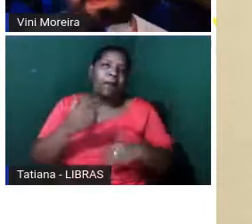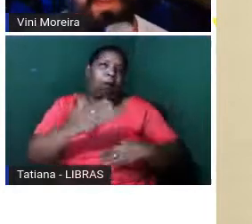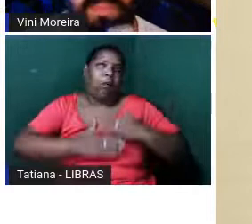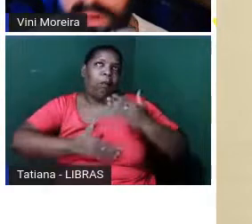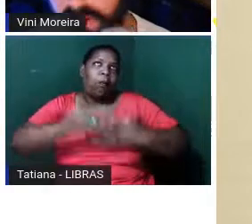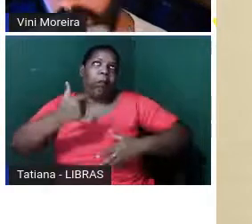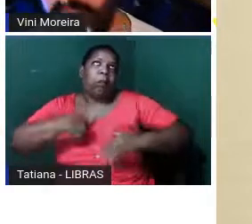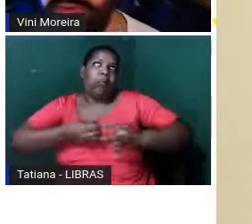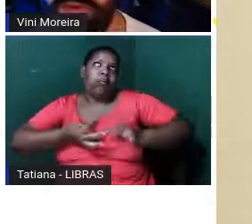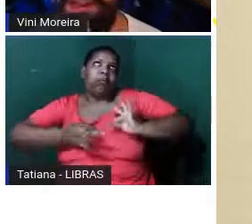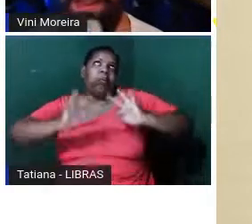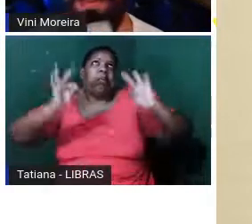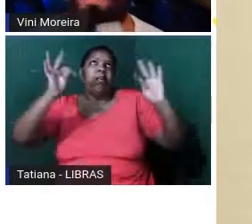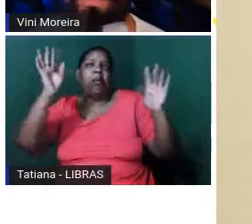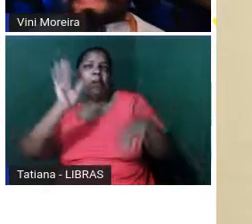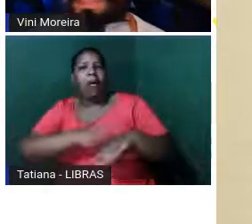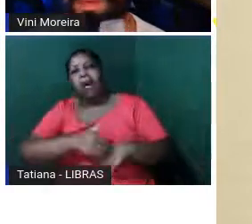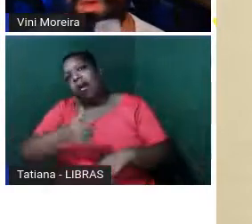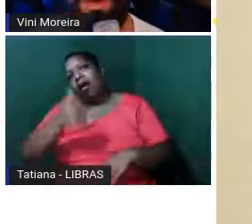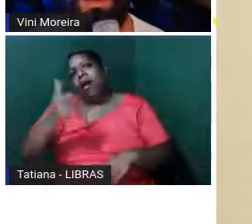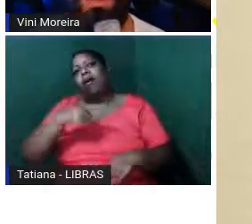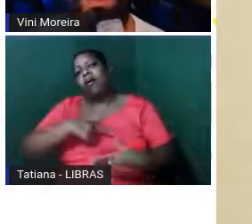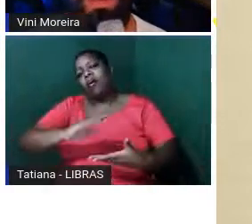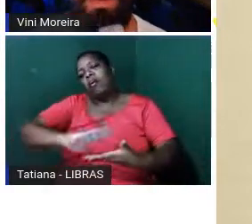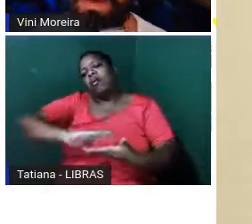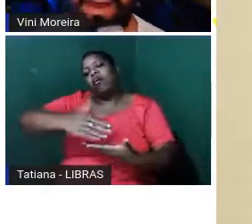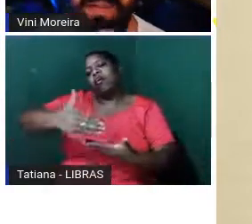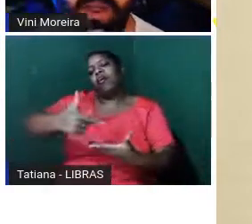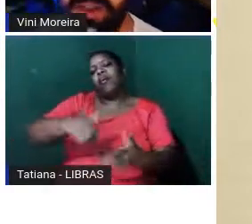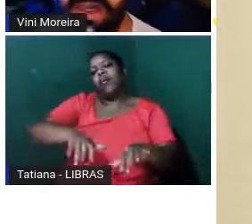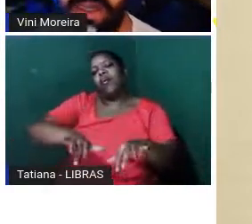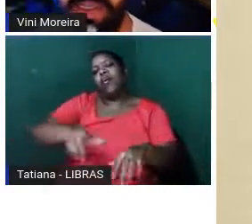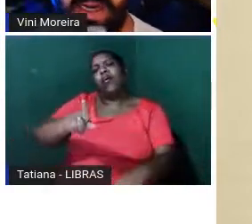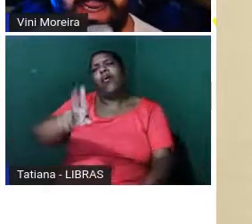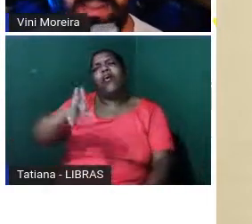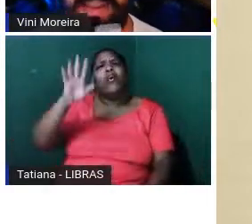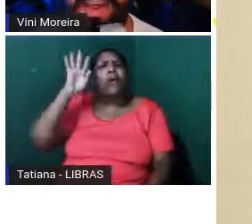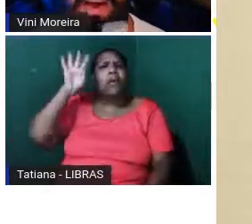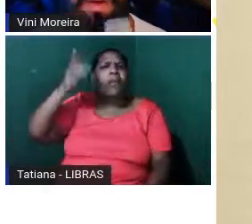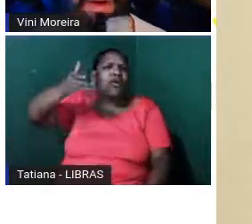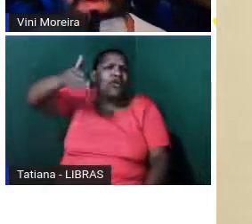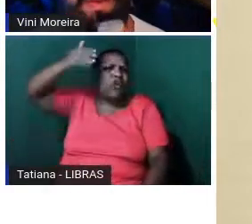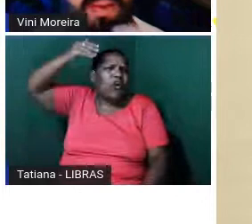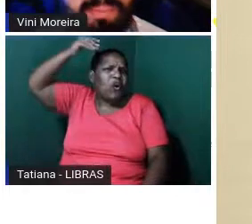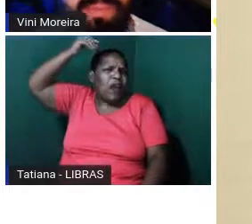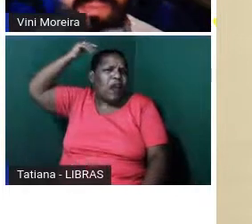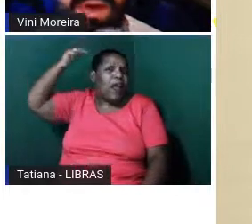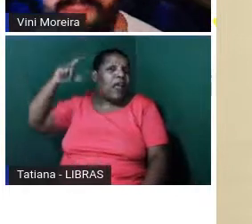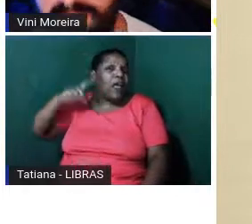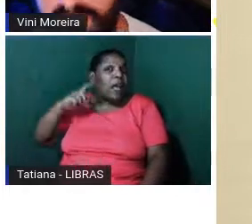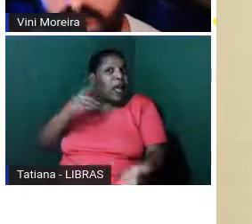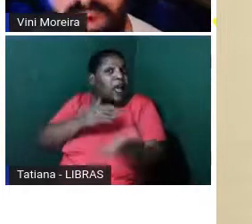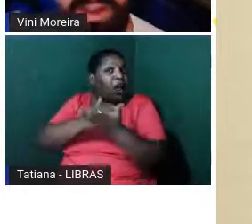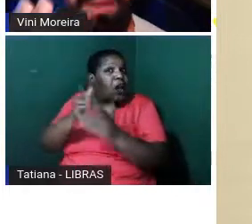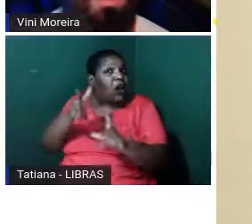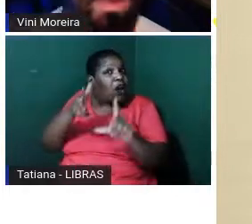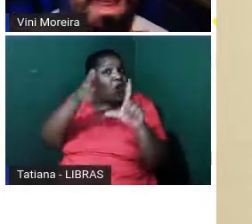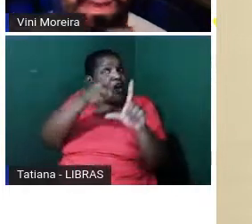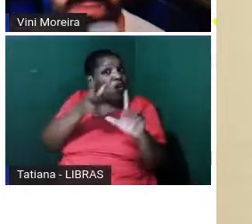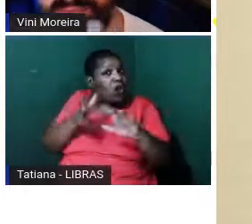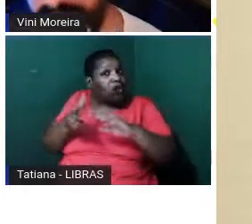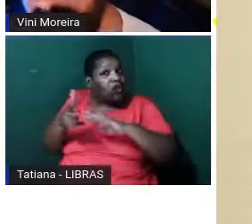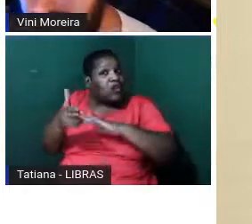hoje você tem um computador hoje você tem coisas que ninguém nunca imagina lá atrás quando estavam filmando e